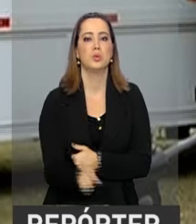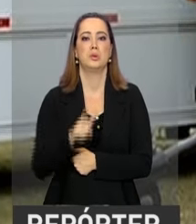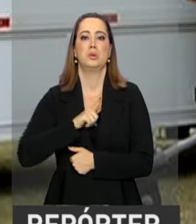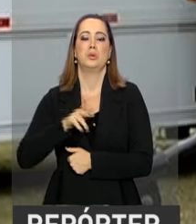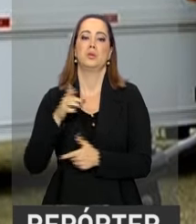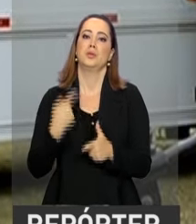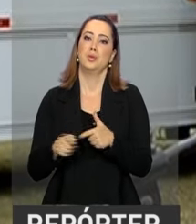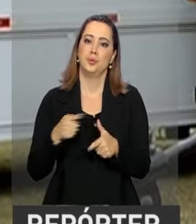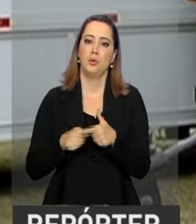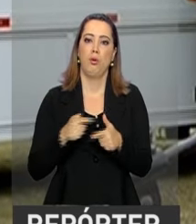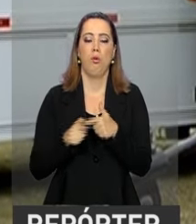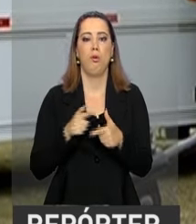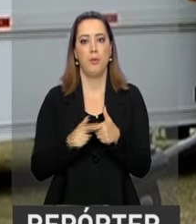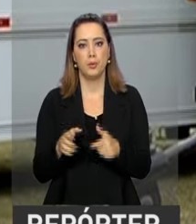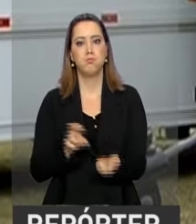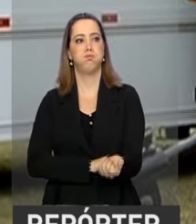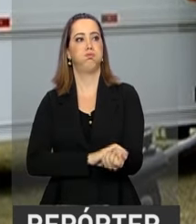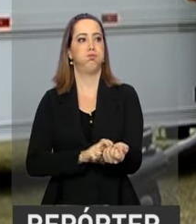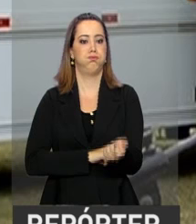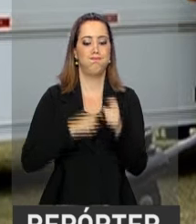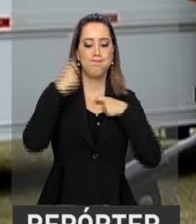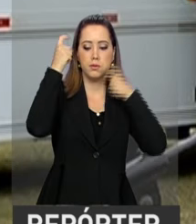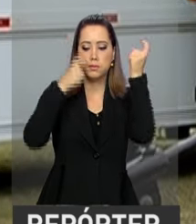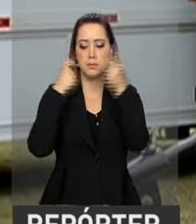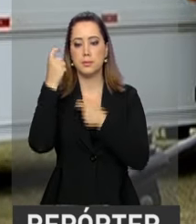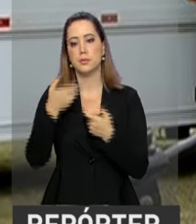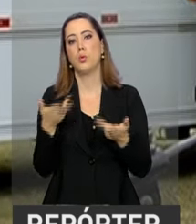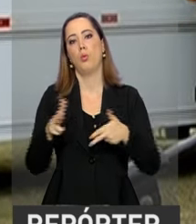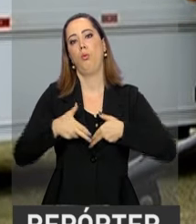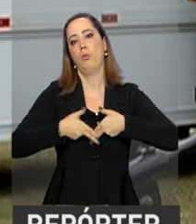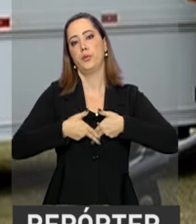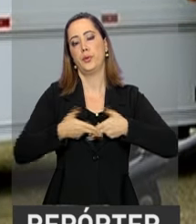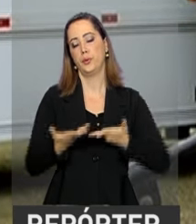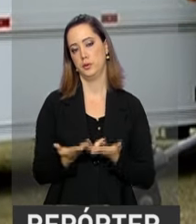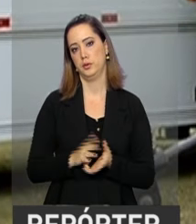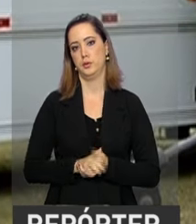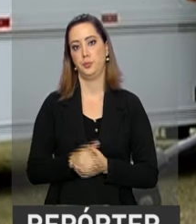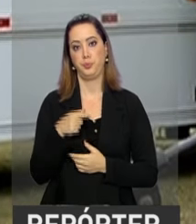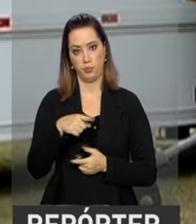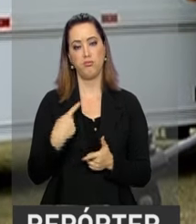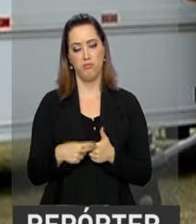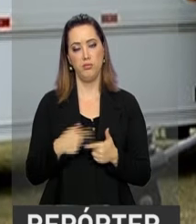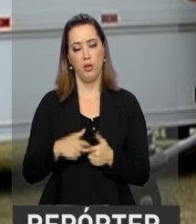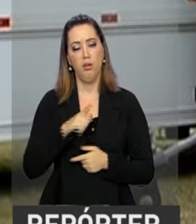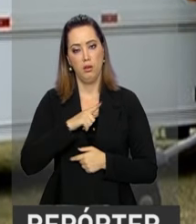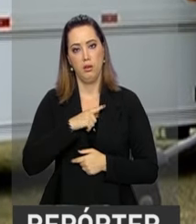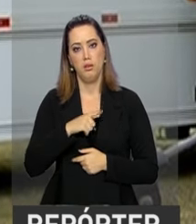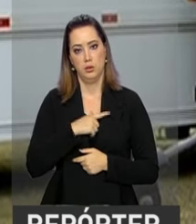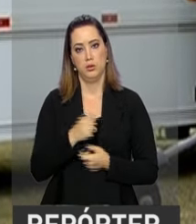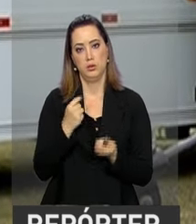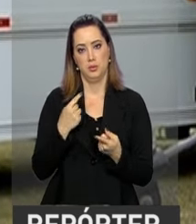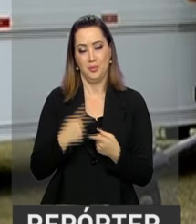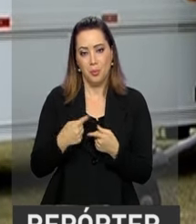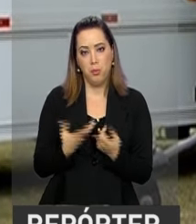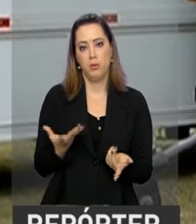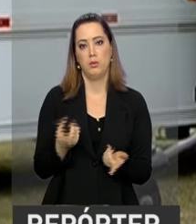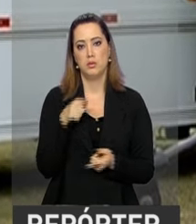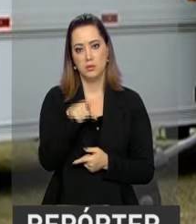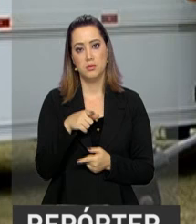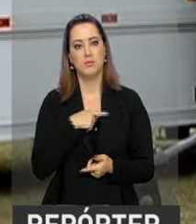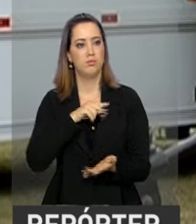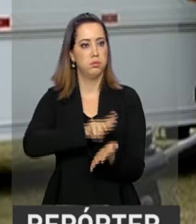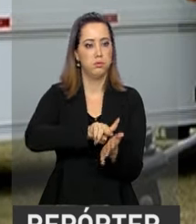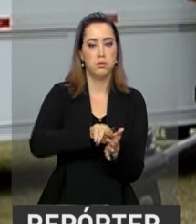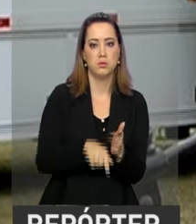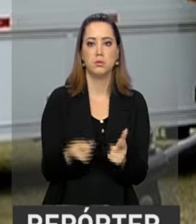novo, aspas, histeria com a questão do terrorismo. E existem motivos para isso, porque tem acontecido muita coisa ultimamente.